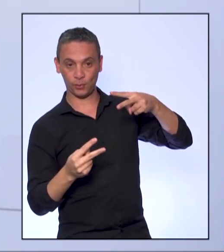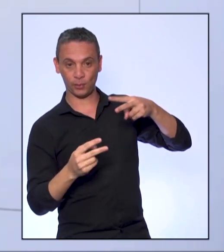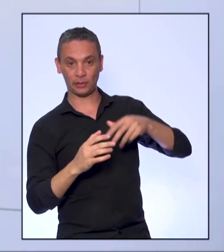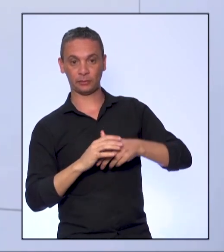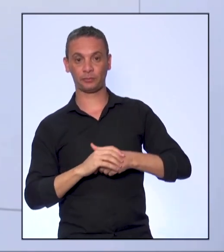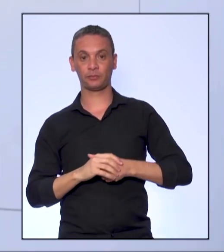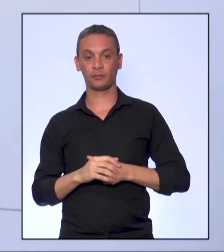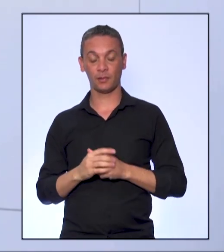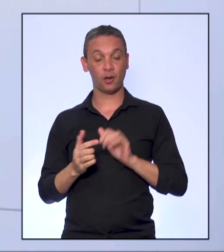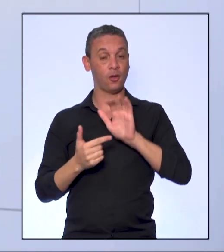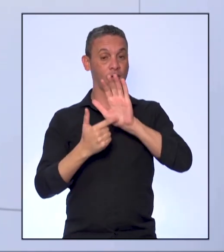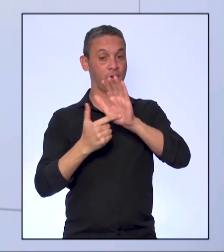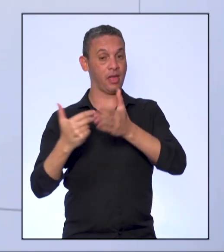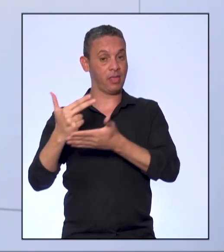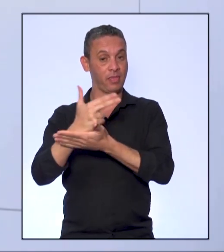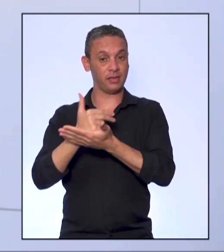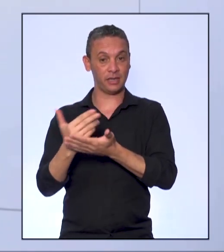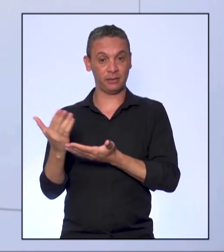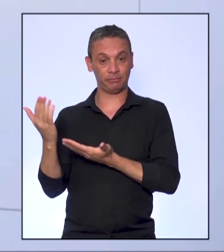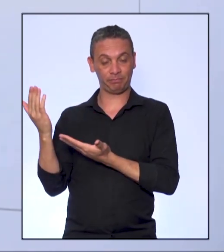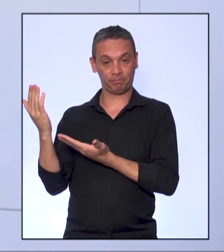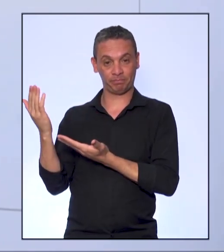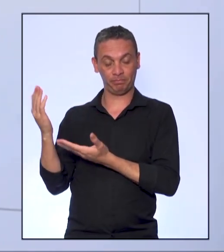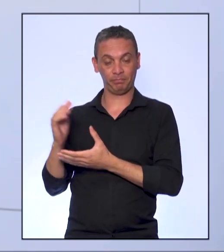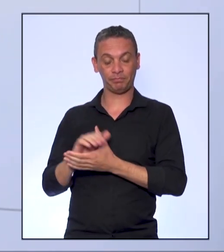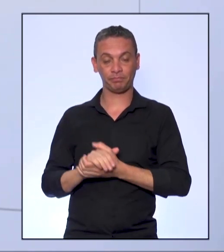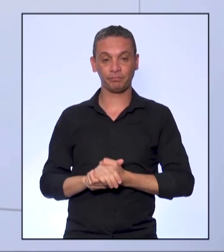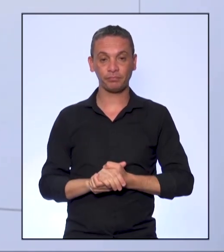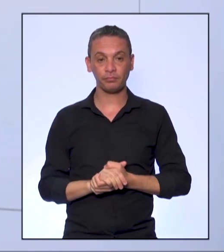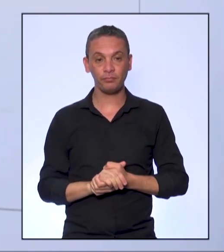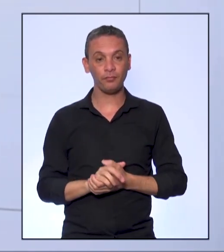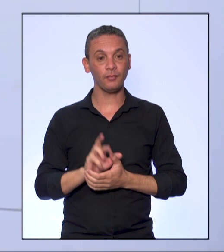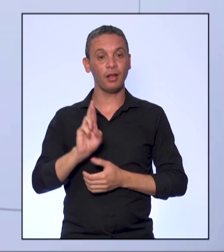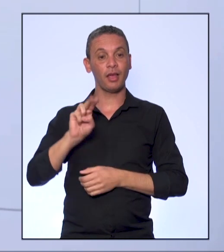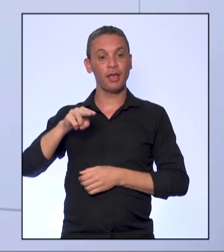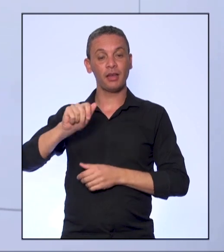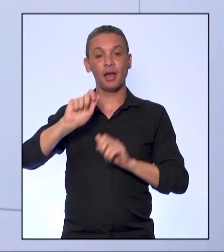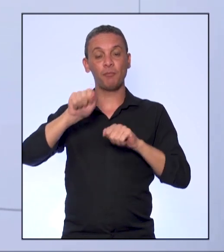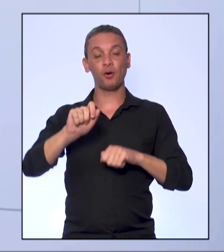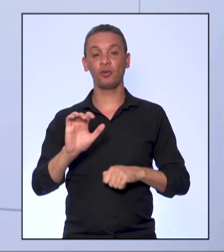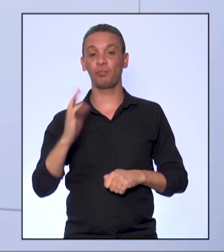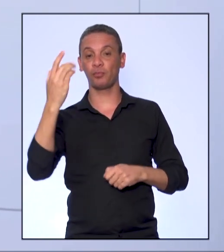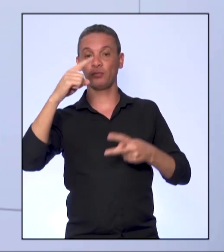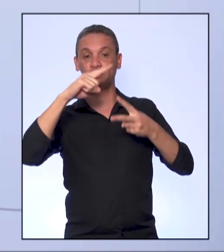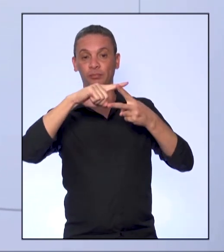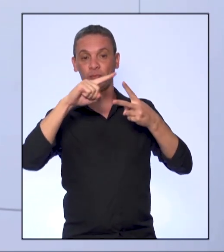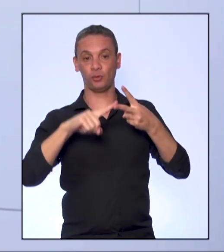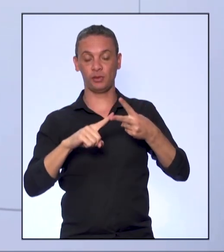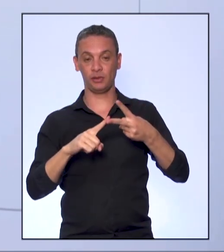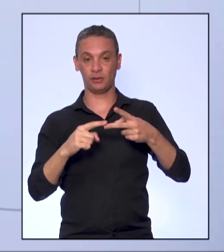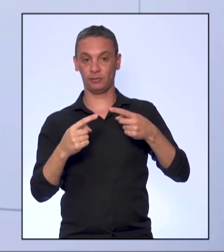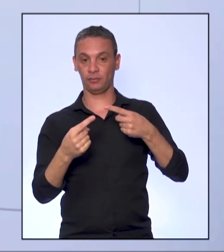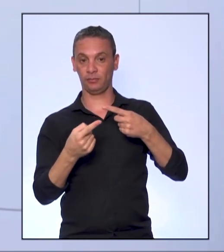para vocês. Ele pode acontecer duas coisas com ele, olha. Colocar aqui, ó,